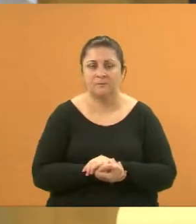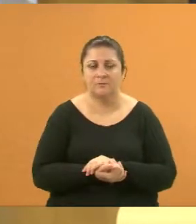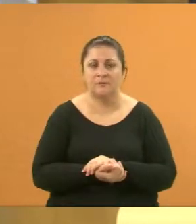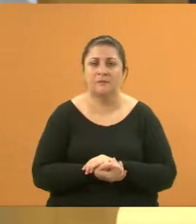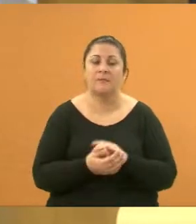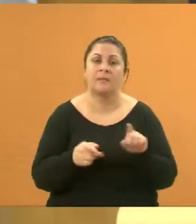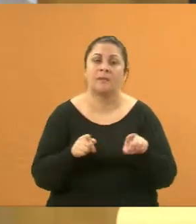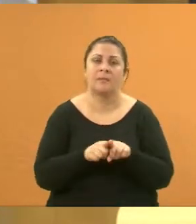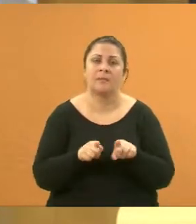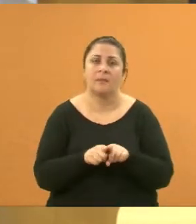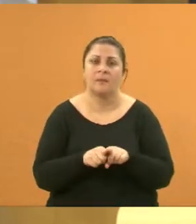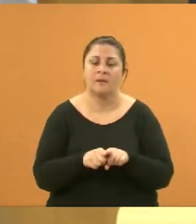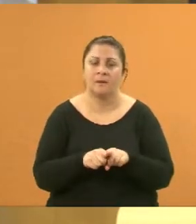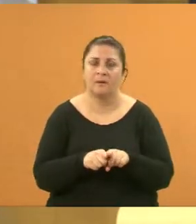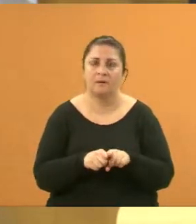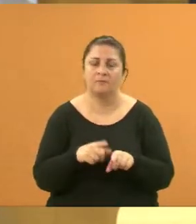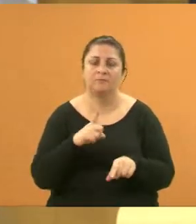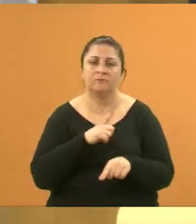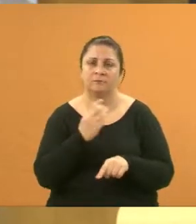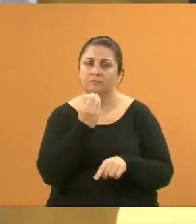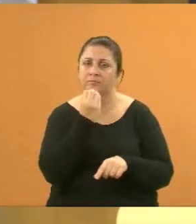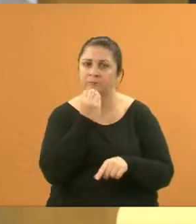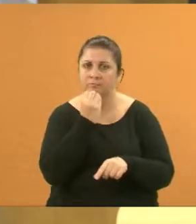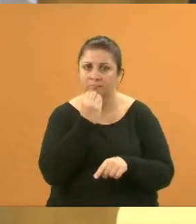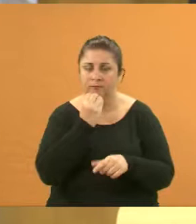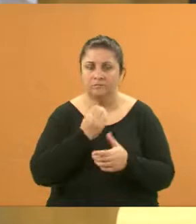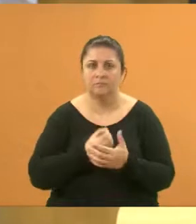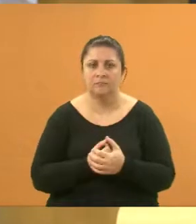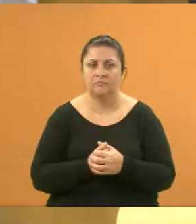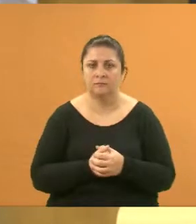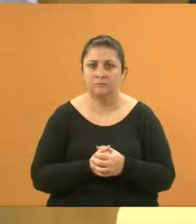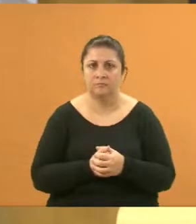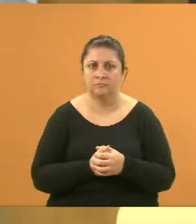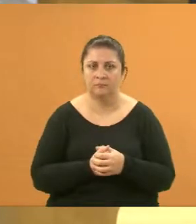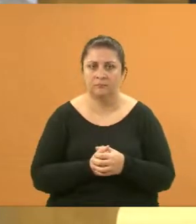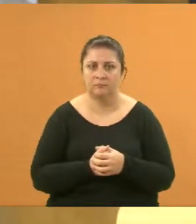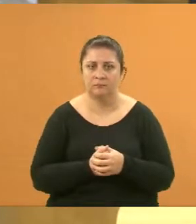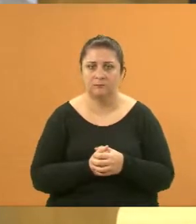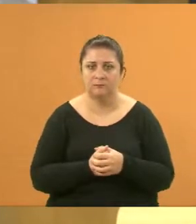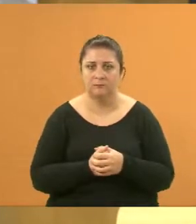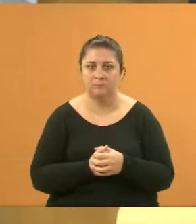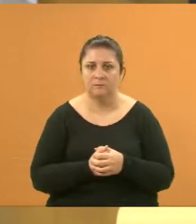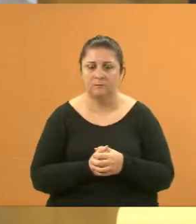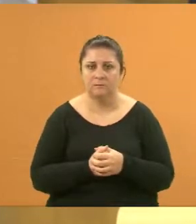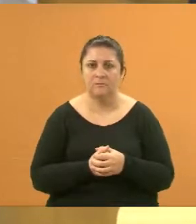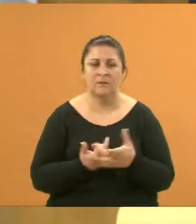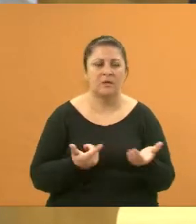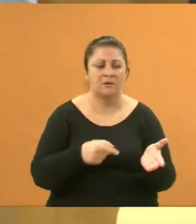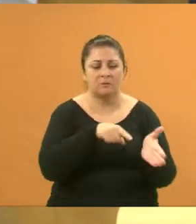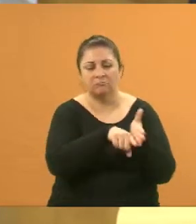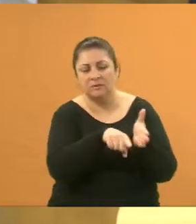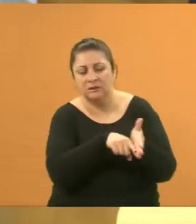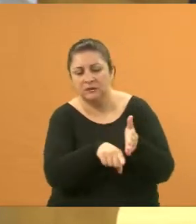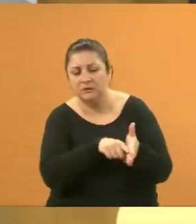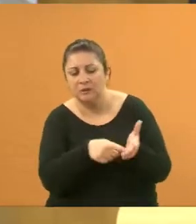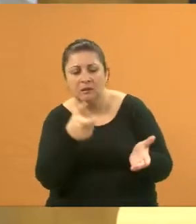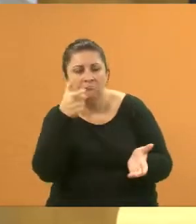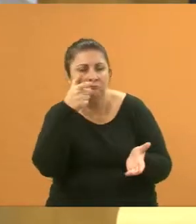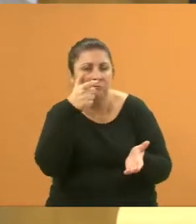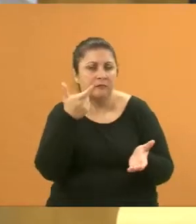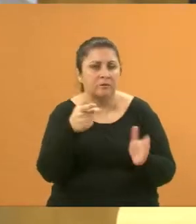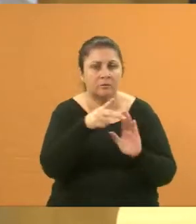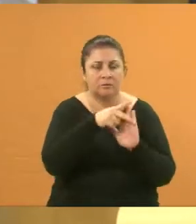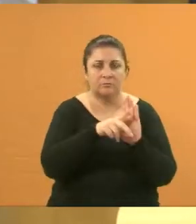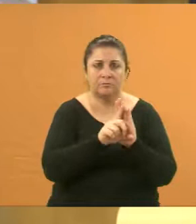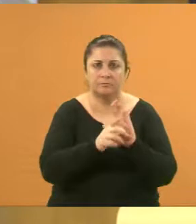Também tivemos a oportunidade de nos informar, de estudar todo esse projeto aí,